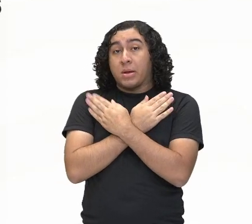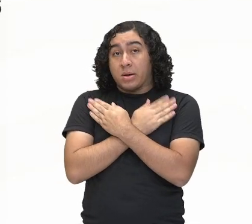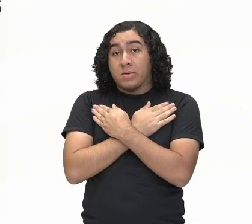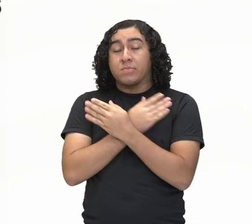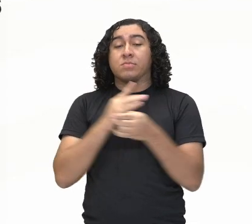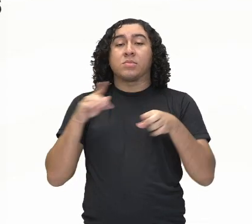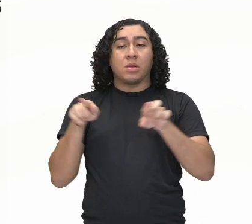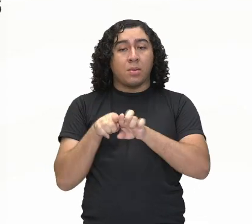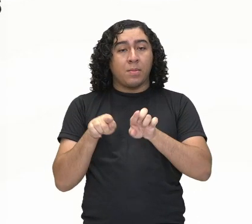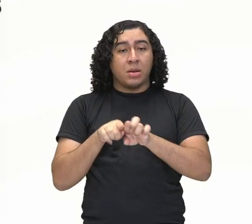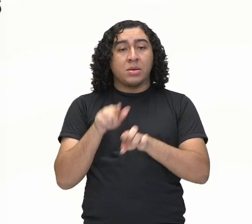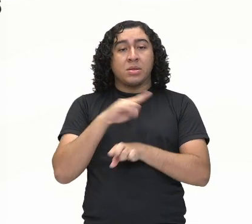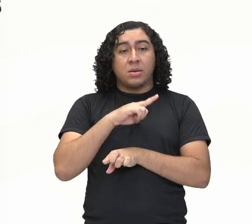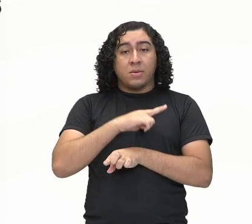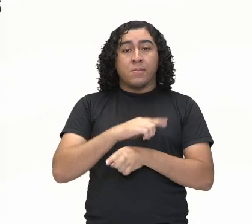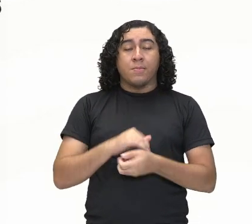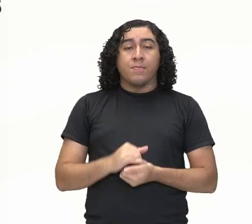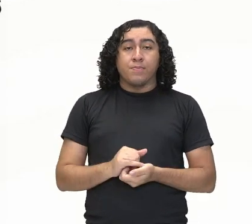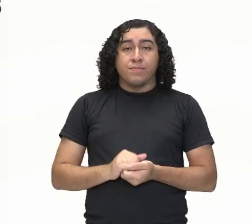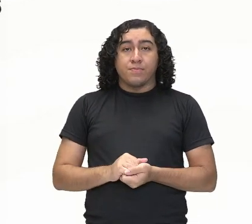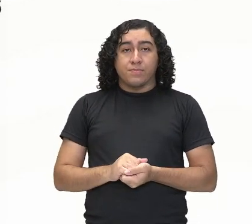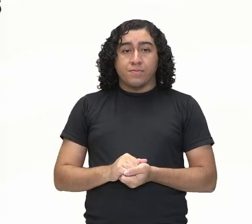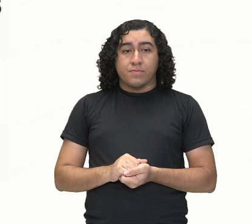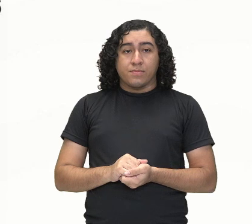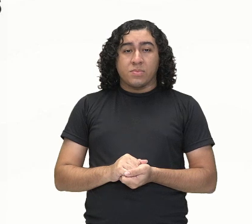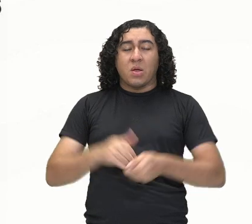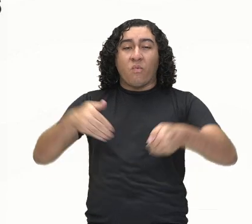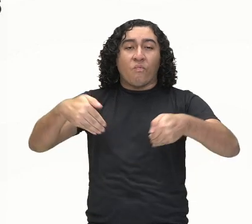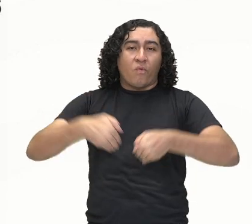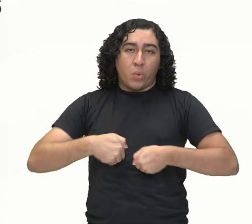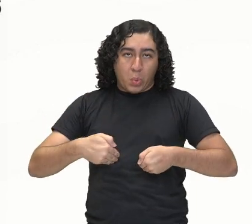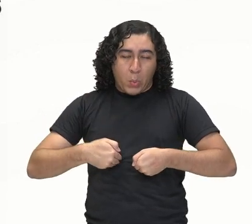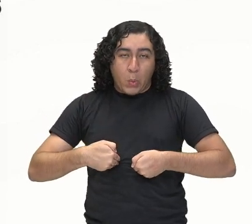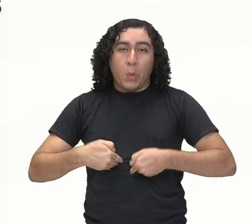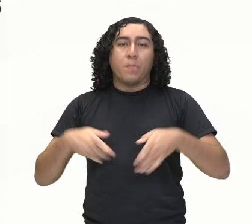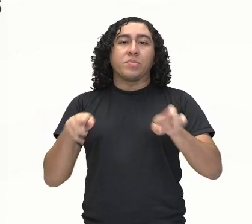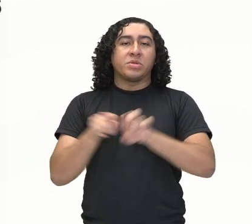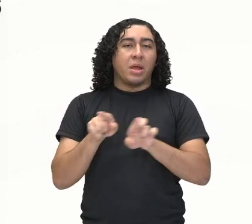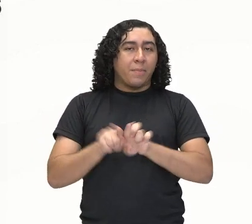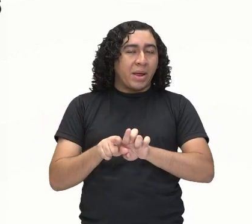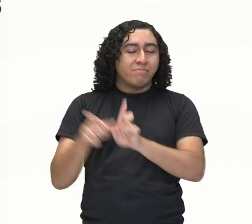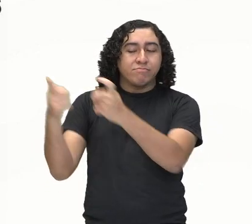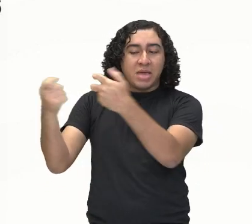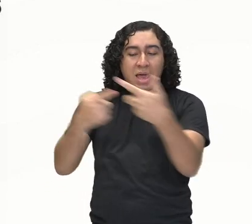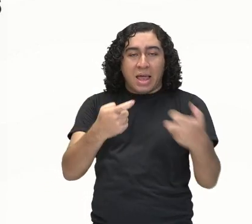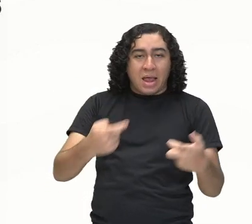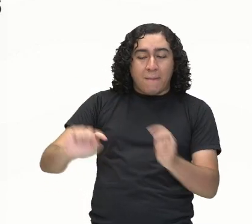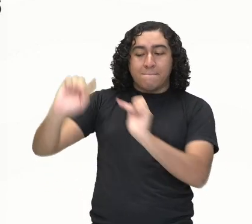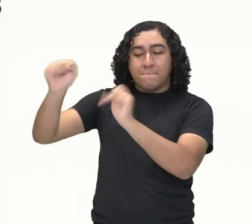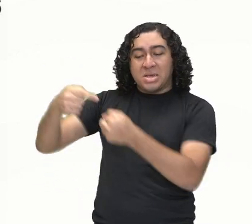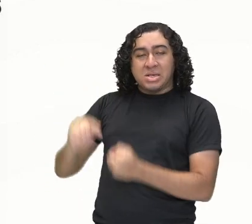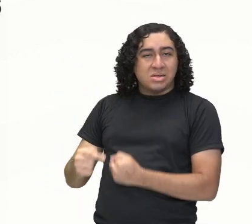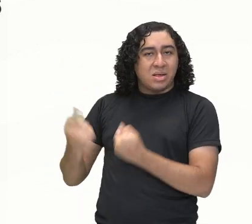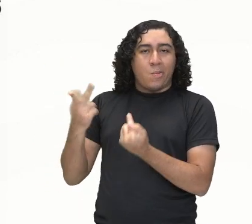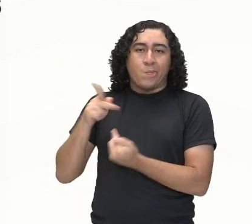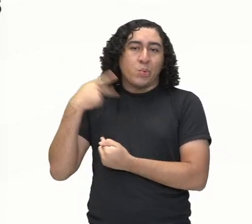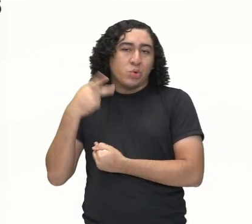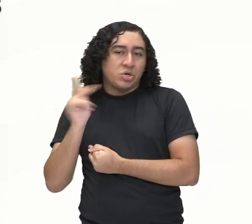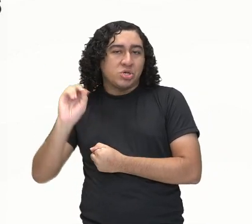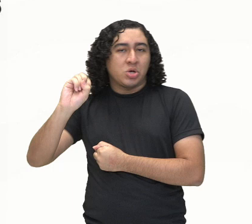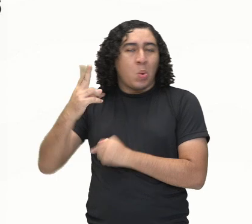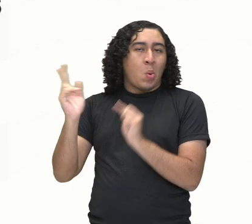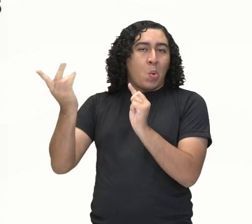temos aqui a fome, vimos também aqui guerra, perseguição, seja ela política ou